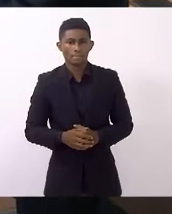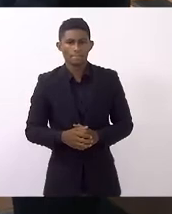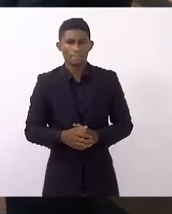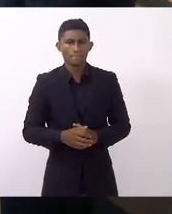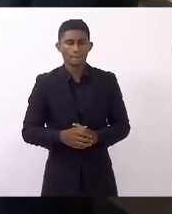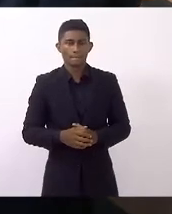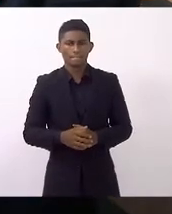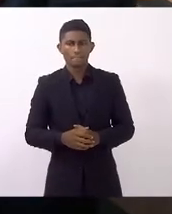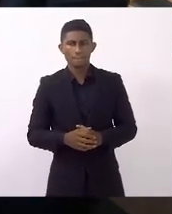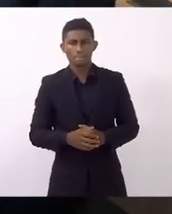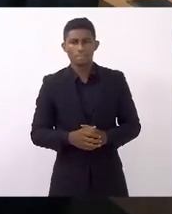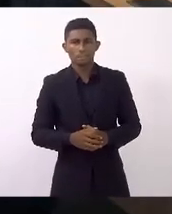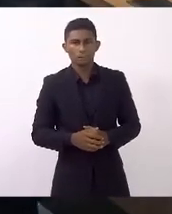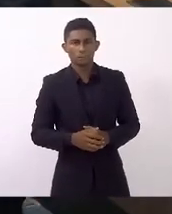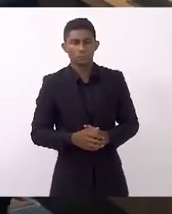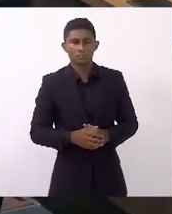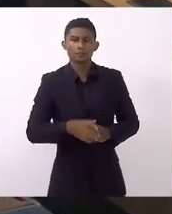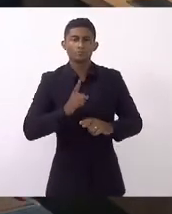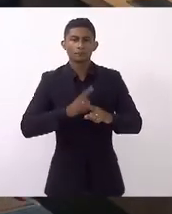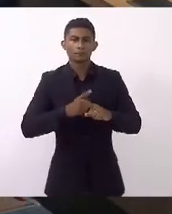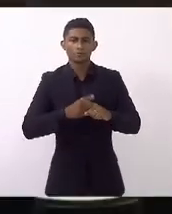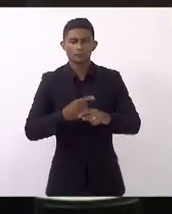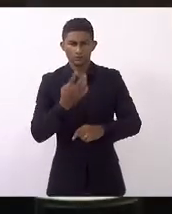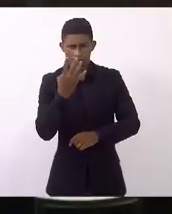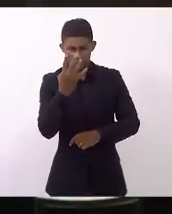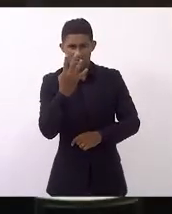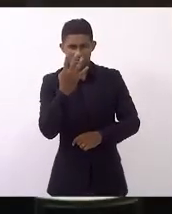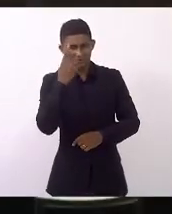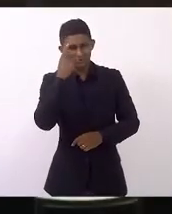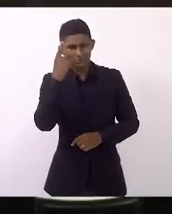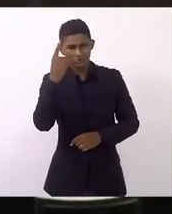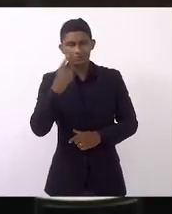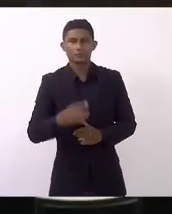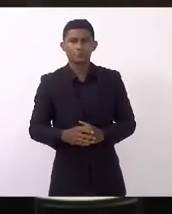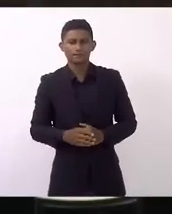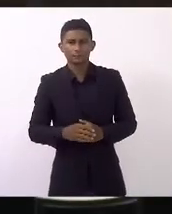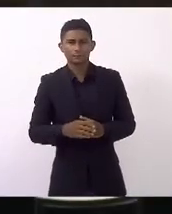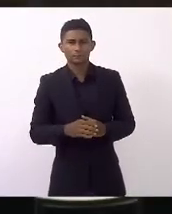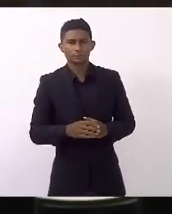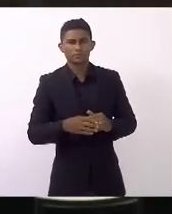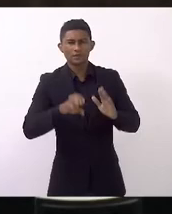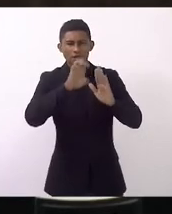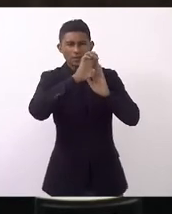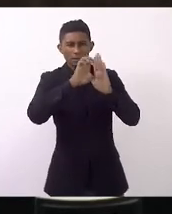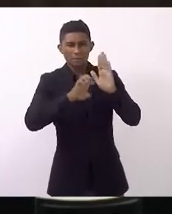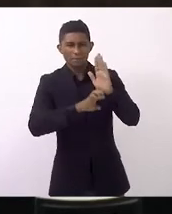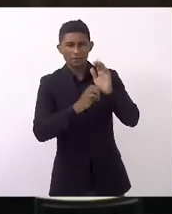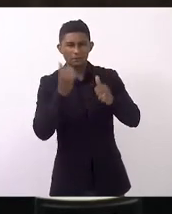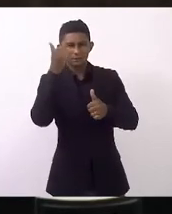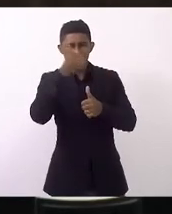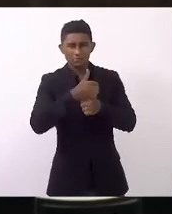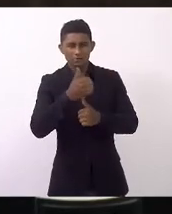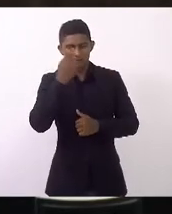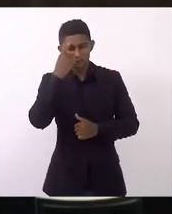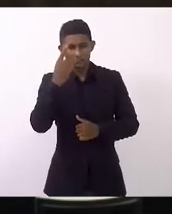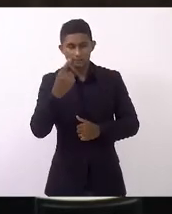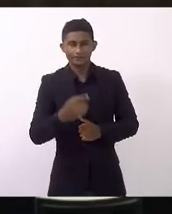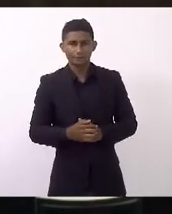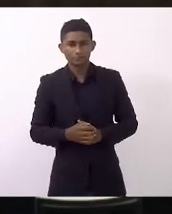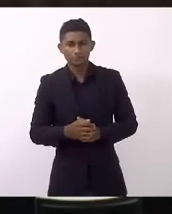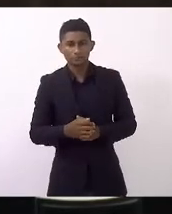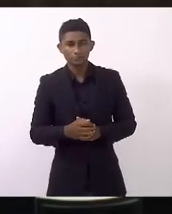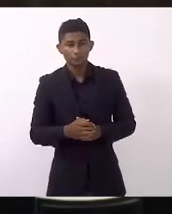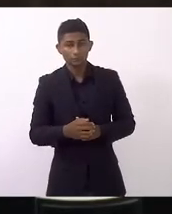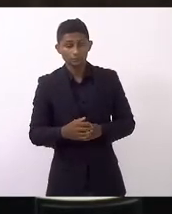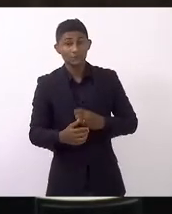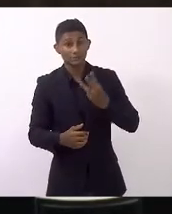Defesa do consumidor. Porque a 4 que é uma emenda. É a emenda supressiva. A 3